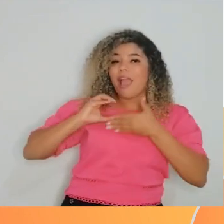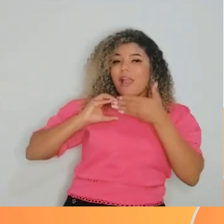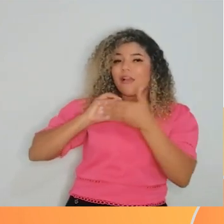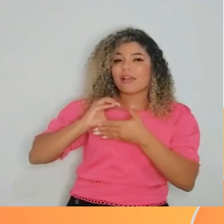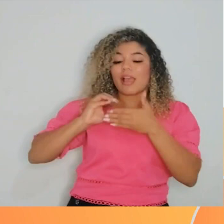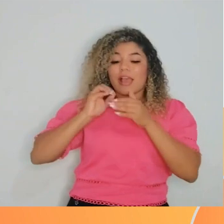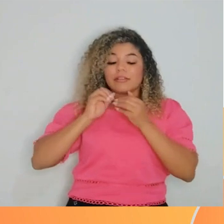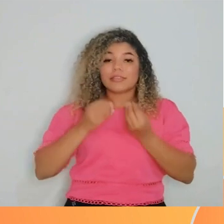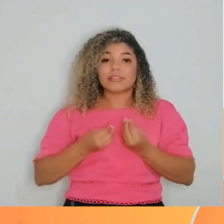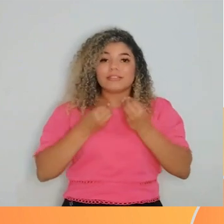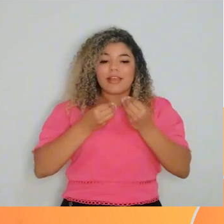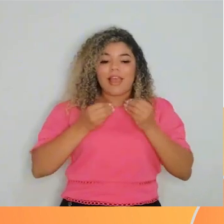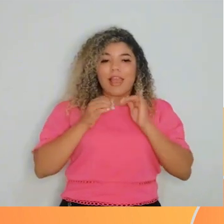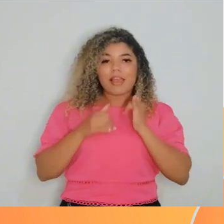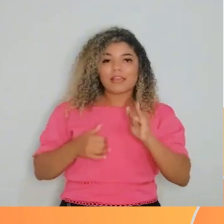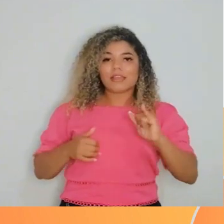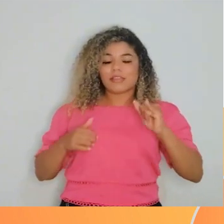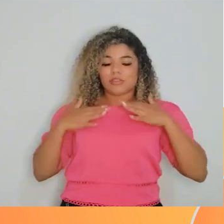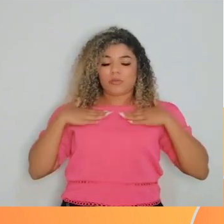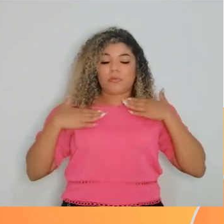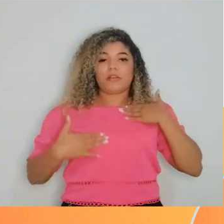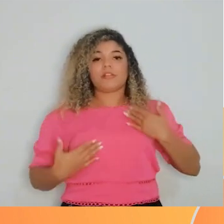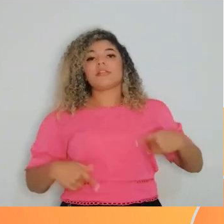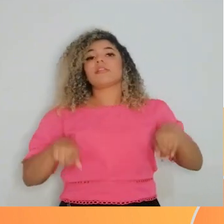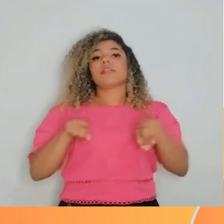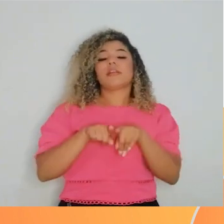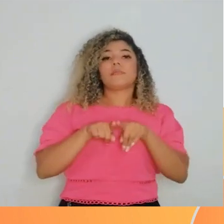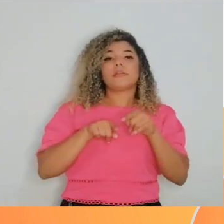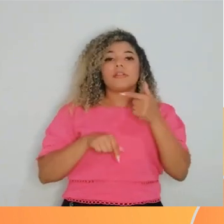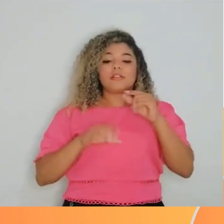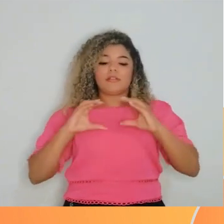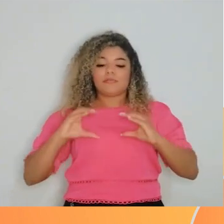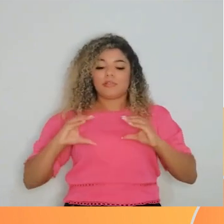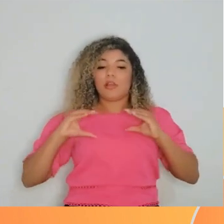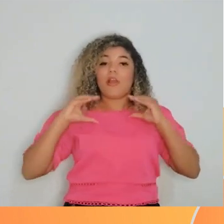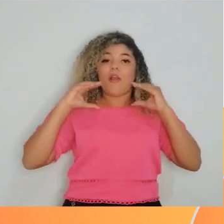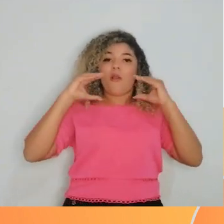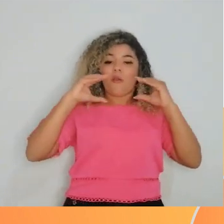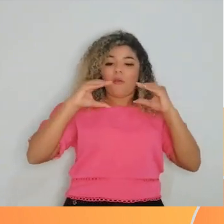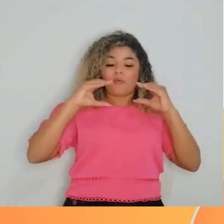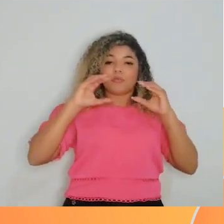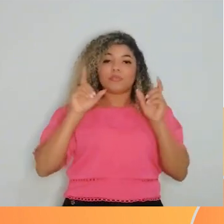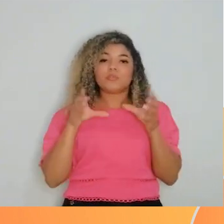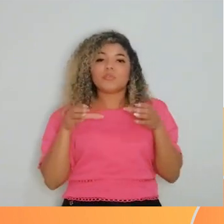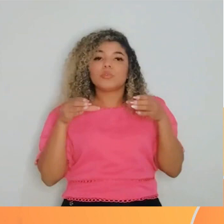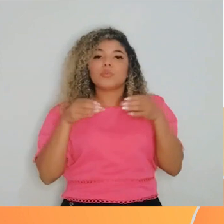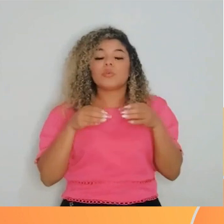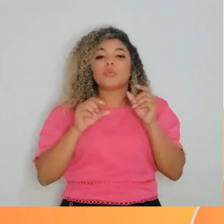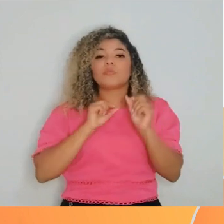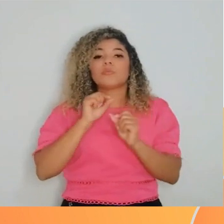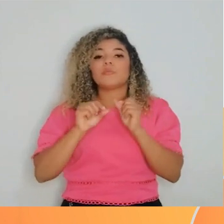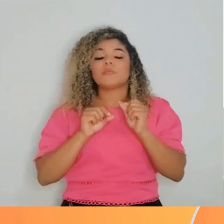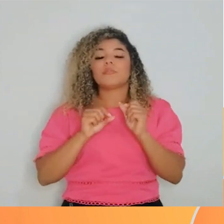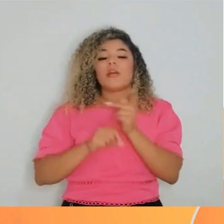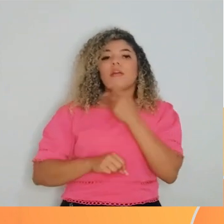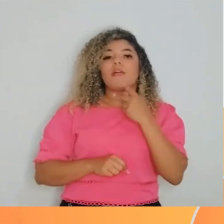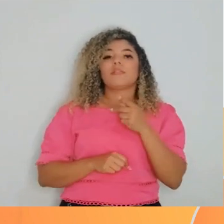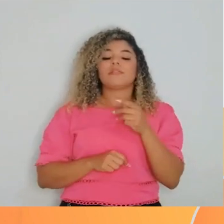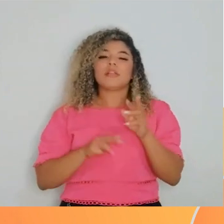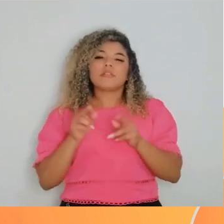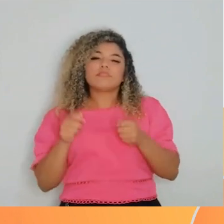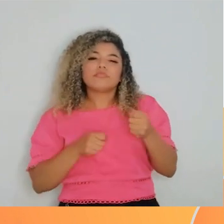que fornece energia para o corpo. Nós temos aqui, subindo a pirâmide, o grupo das